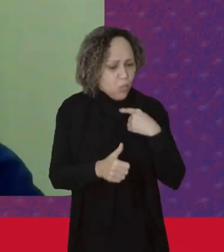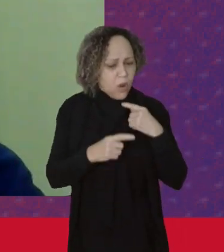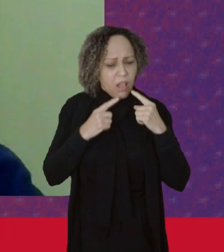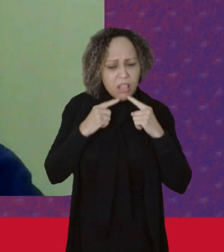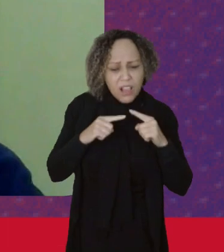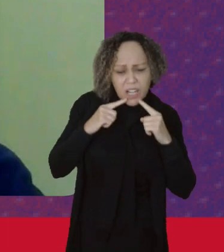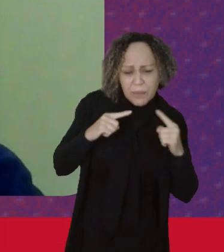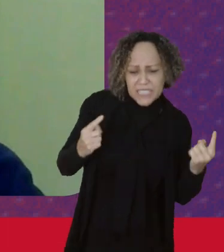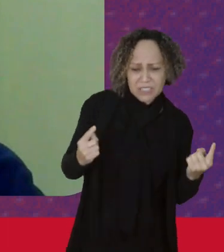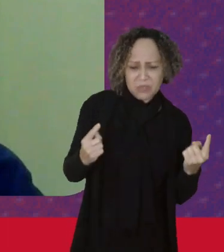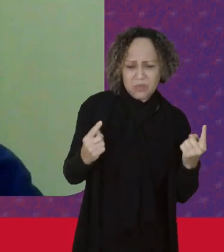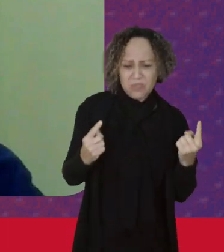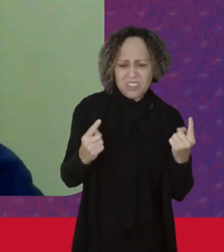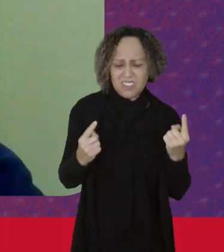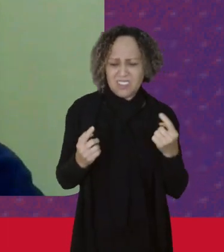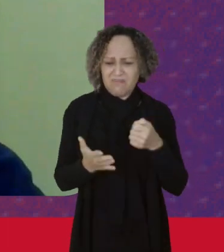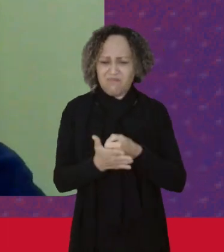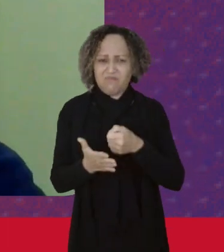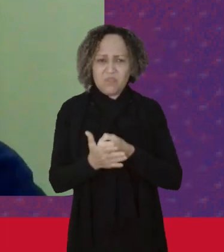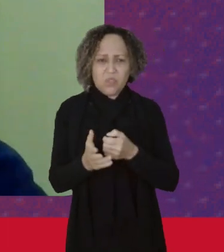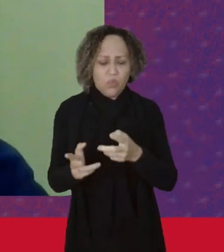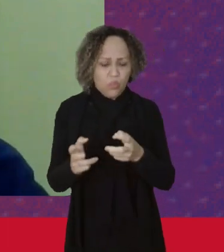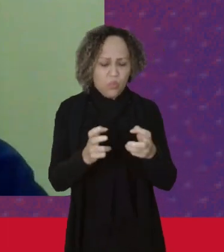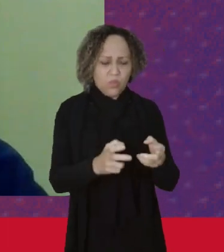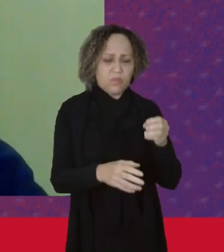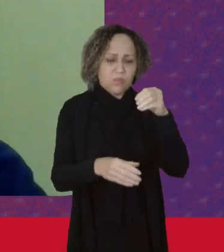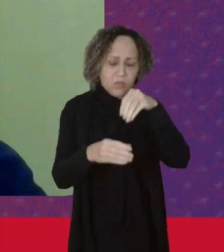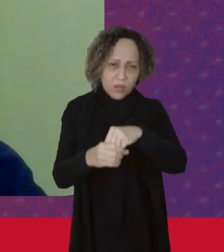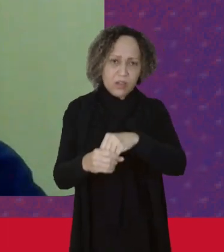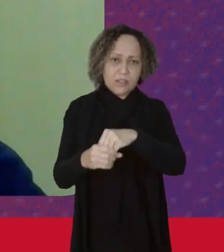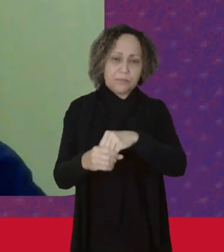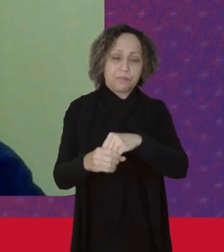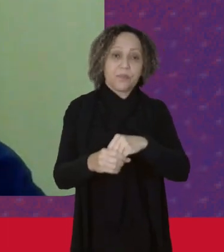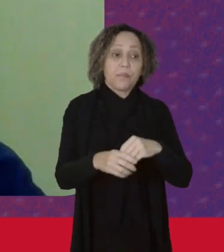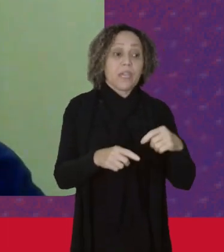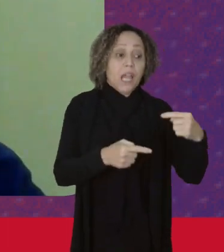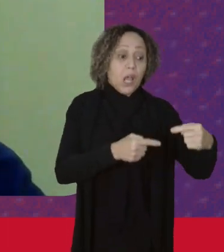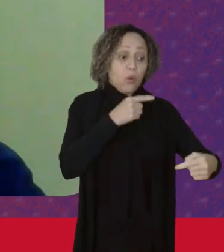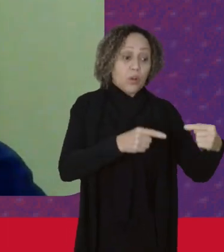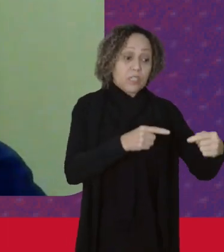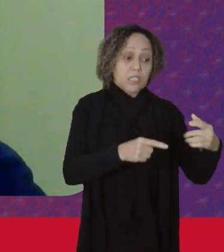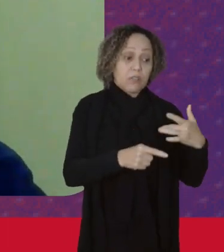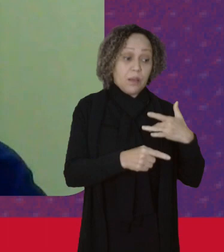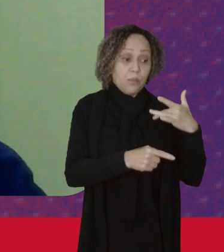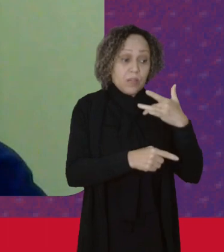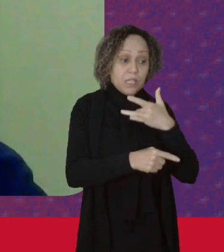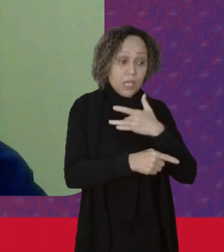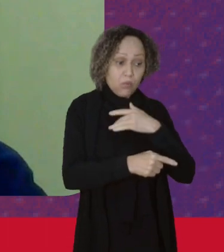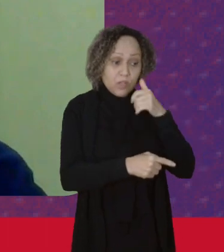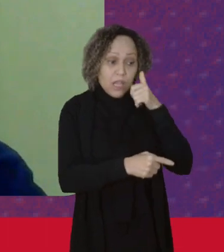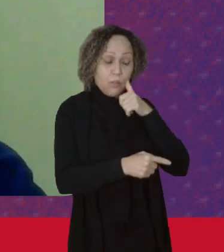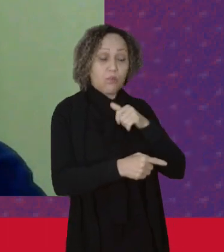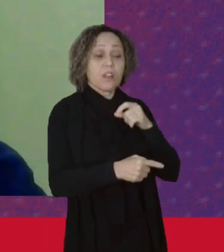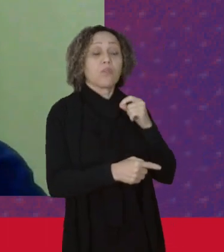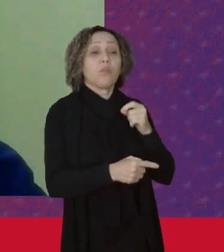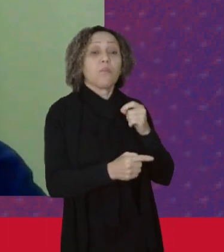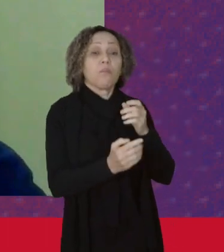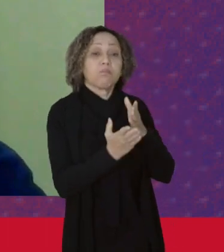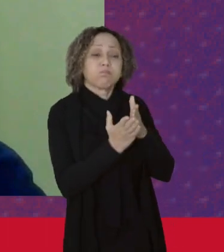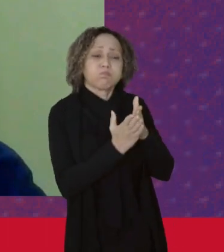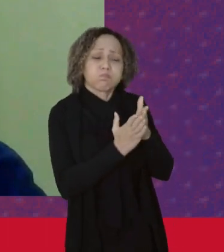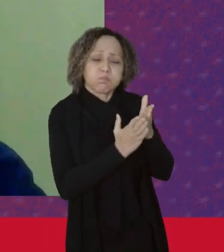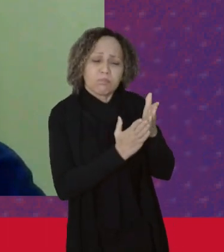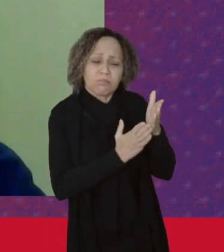e onde essa disputa entre a condução da política de saúde da mulher por uma via de